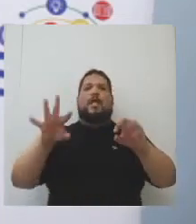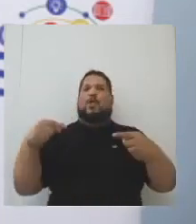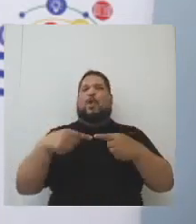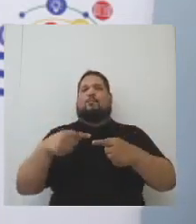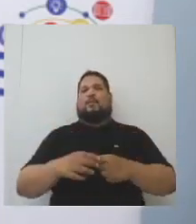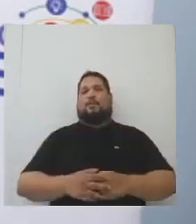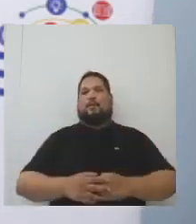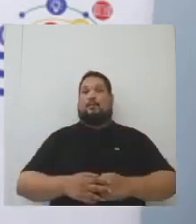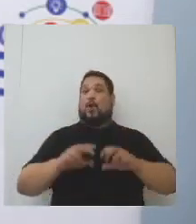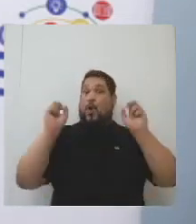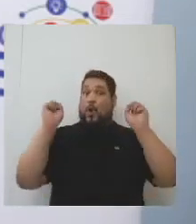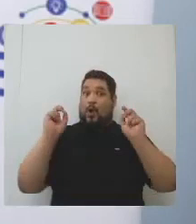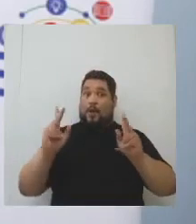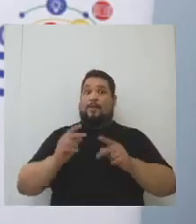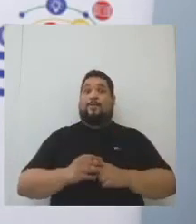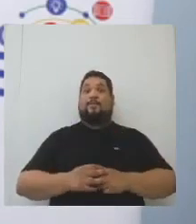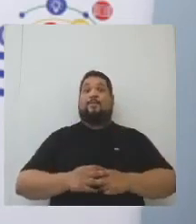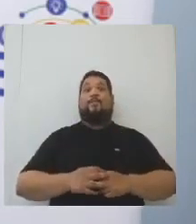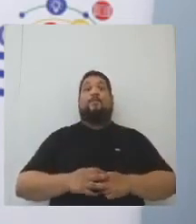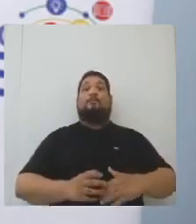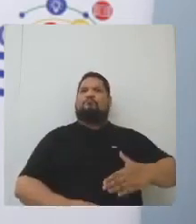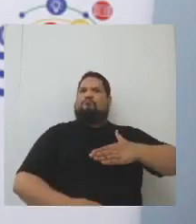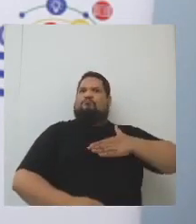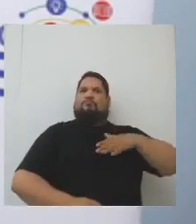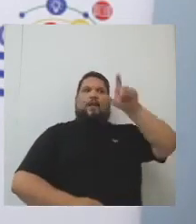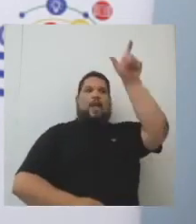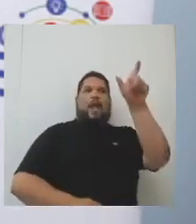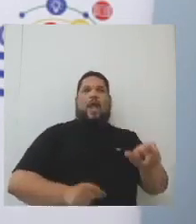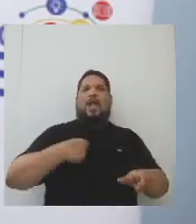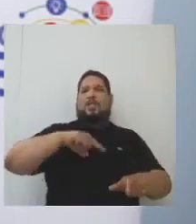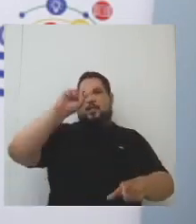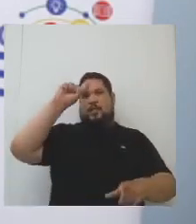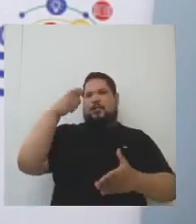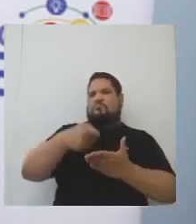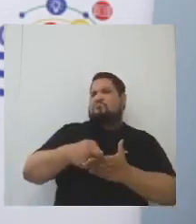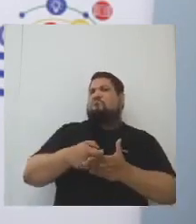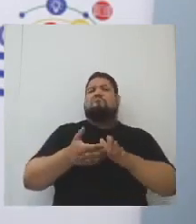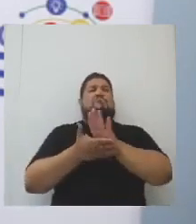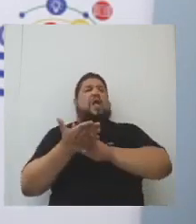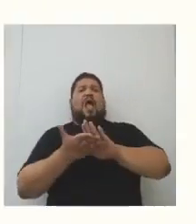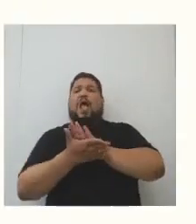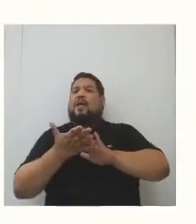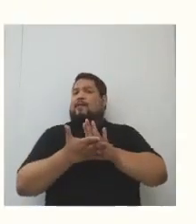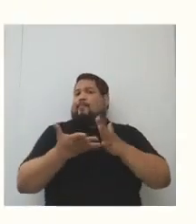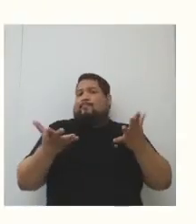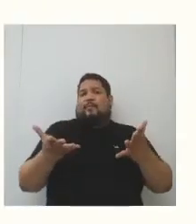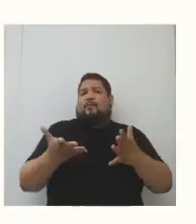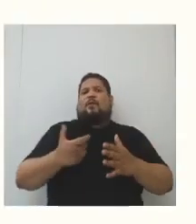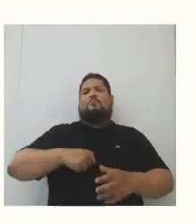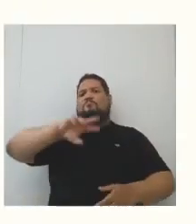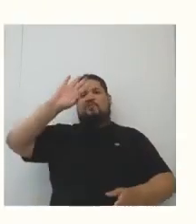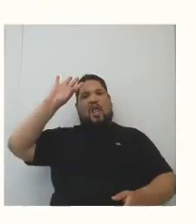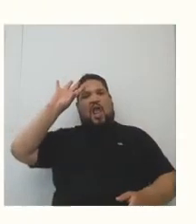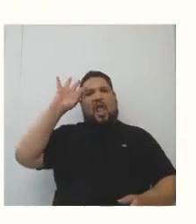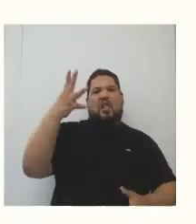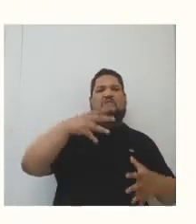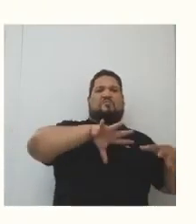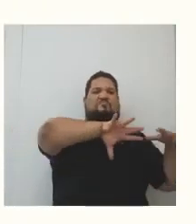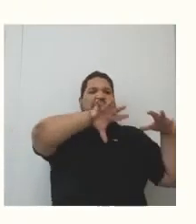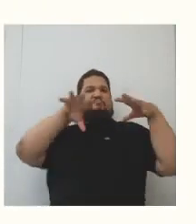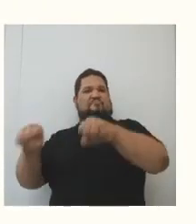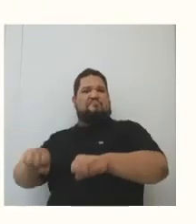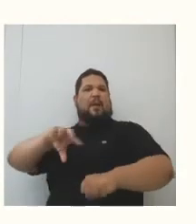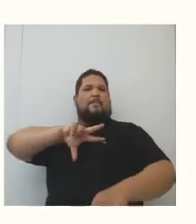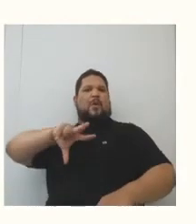aconteceu. Ok? Então Napoleão não tem outra decisão, não tem outra atitude a tomar, a não ser invadir,